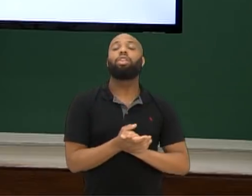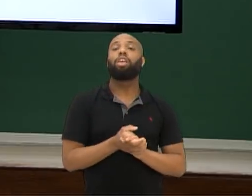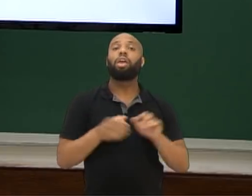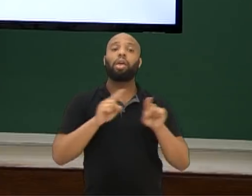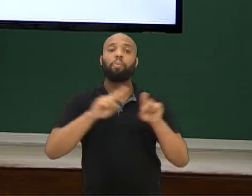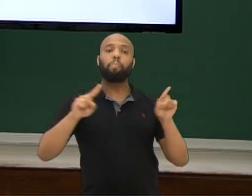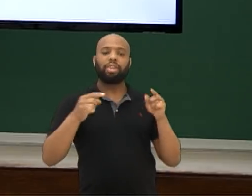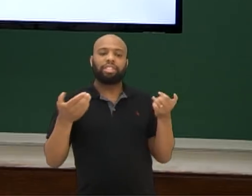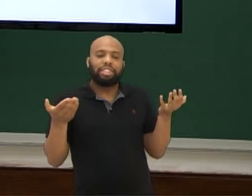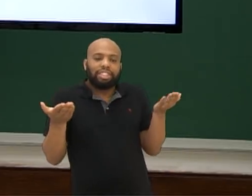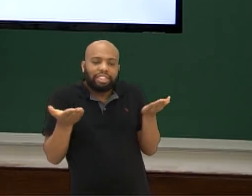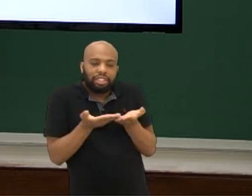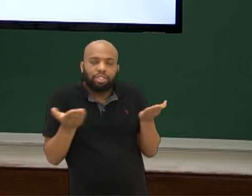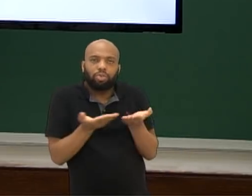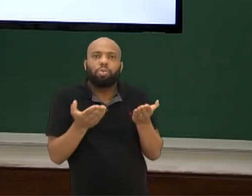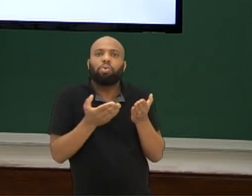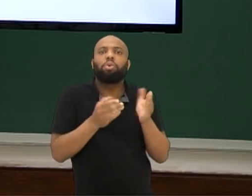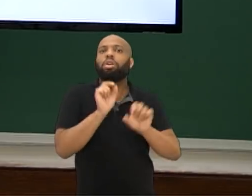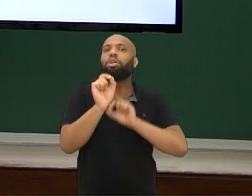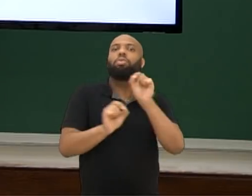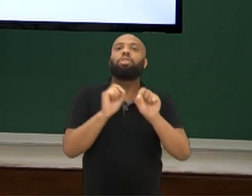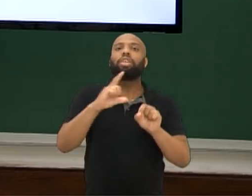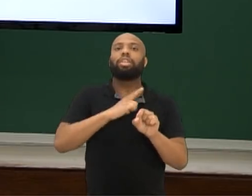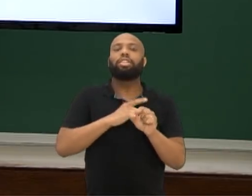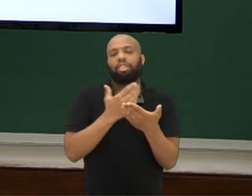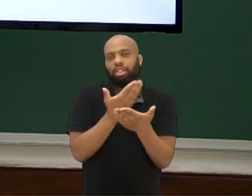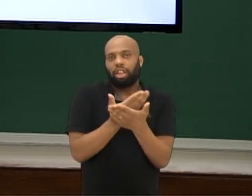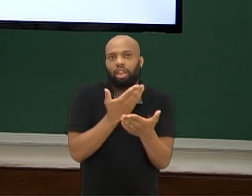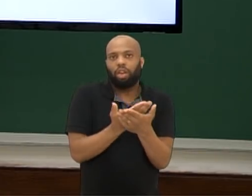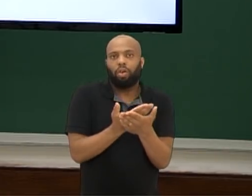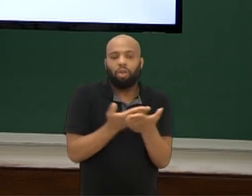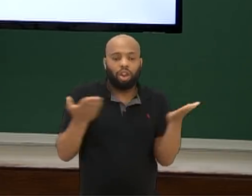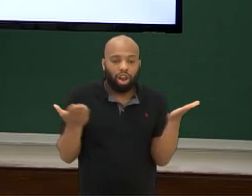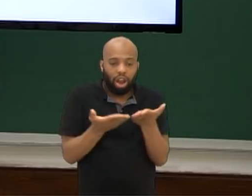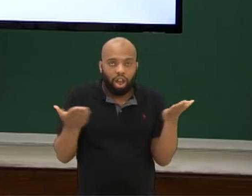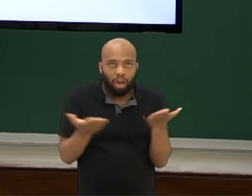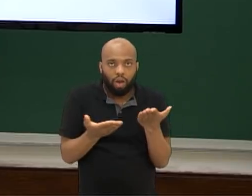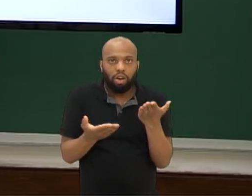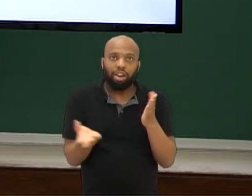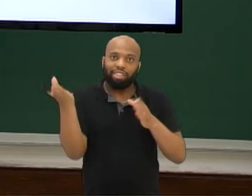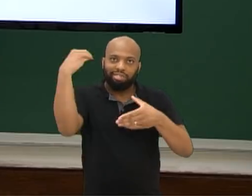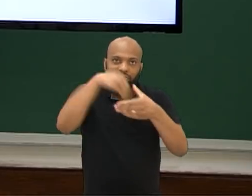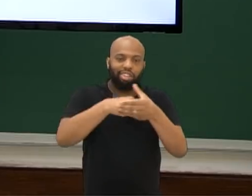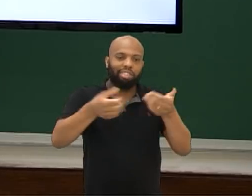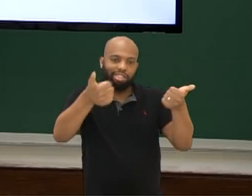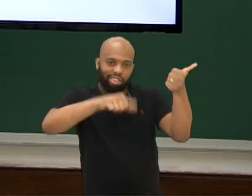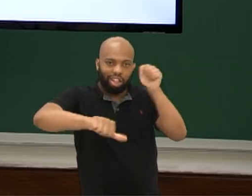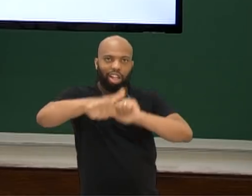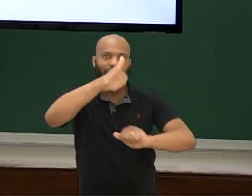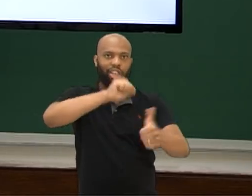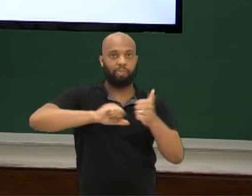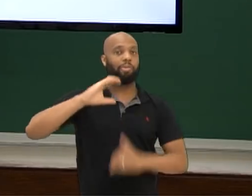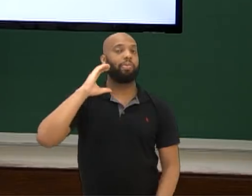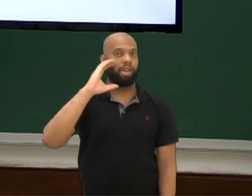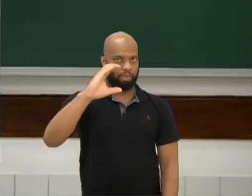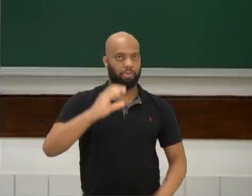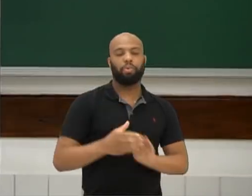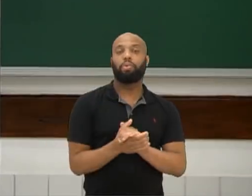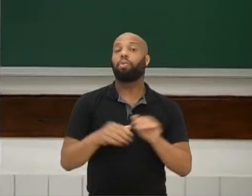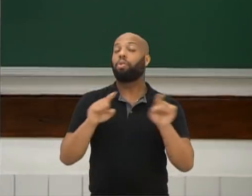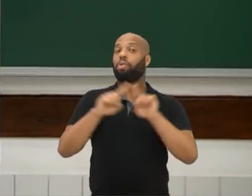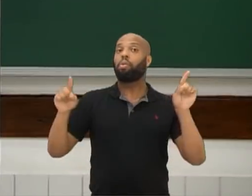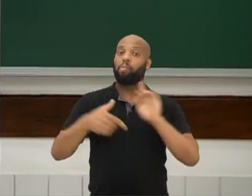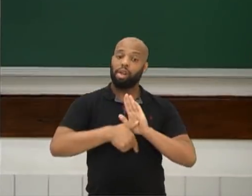agora a gente vai trazer tudo isso, para as aulas da química orgânica, ok? Mas antes da